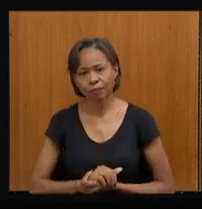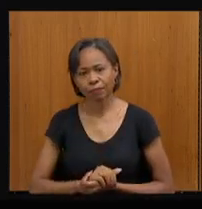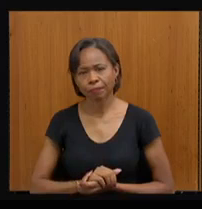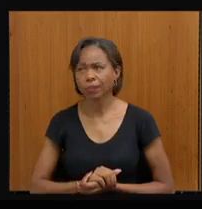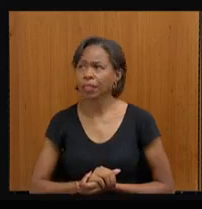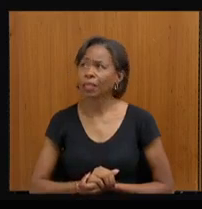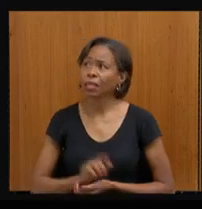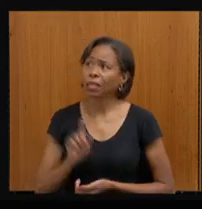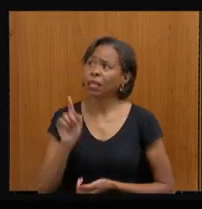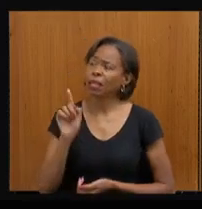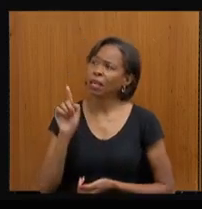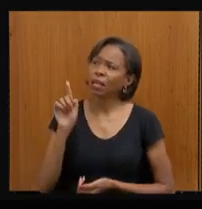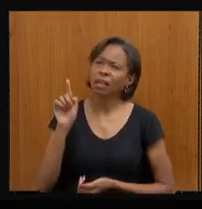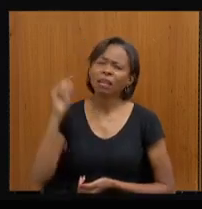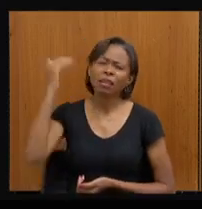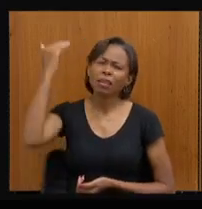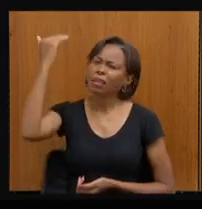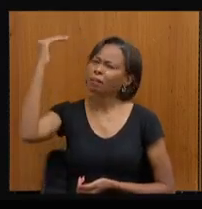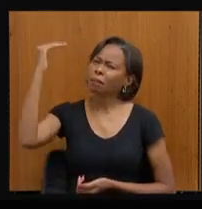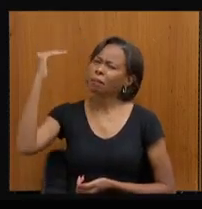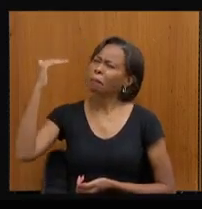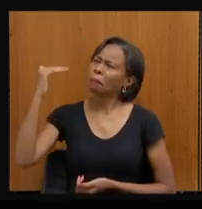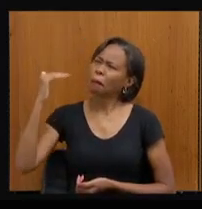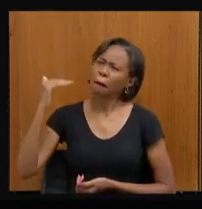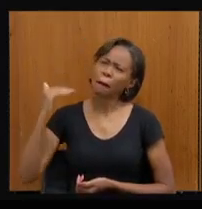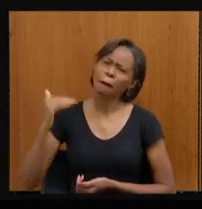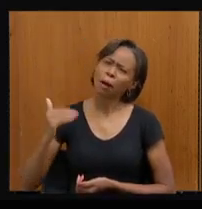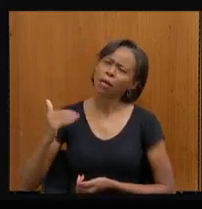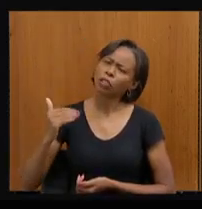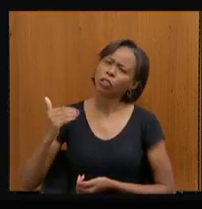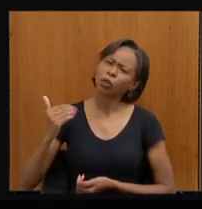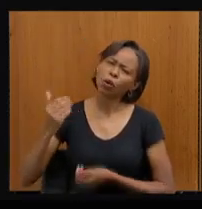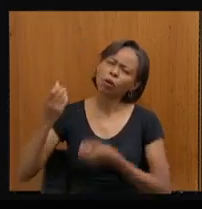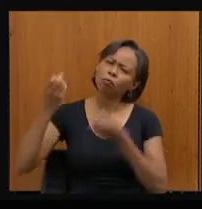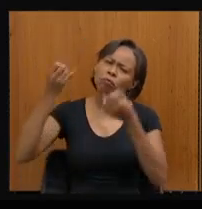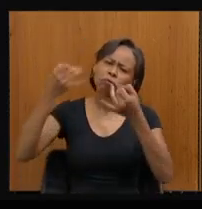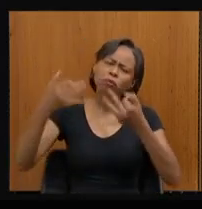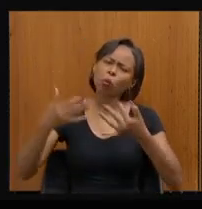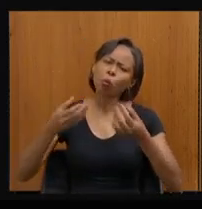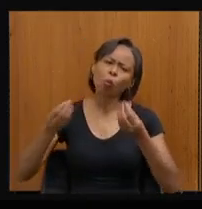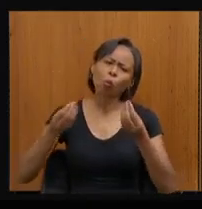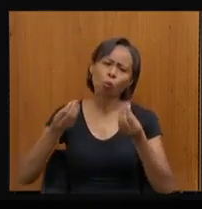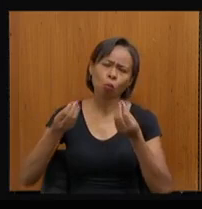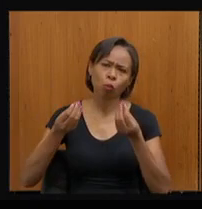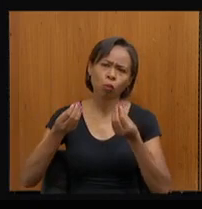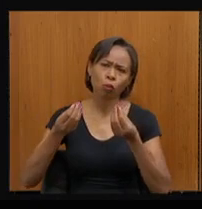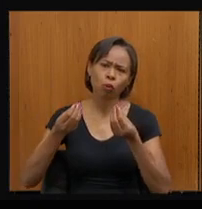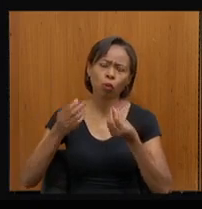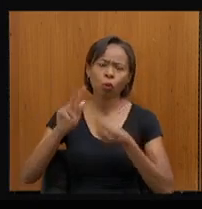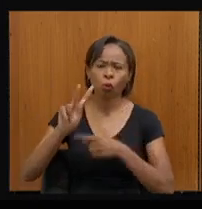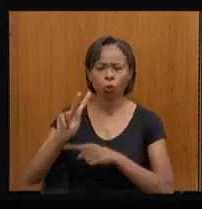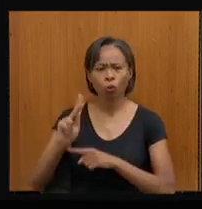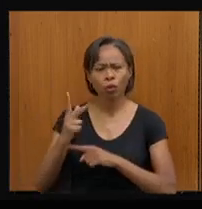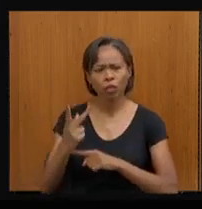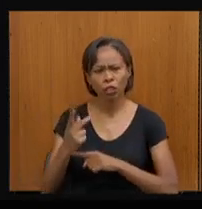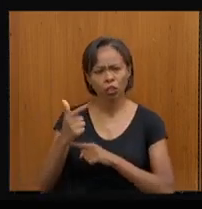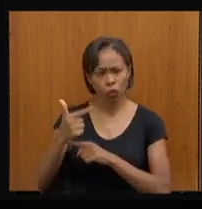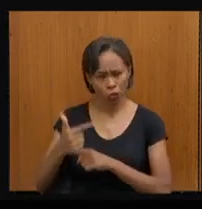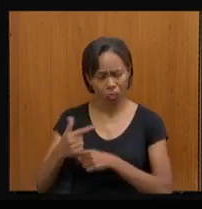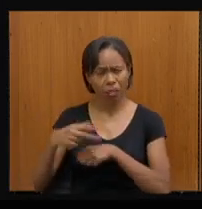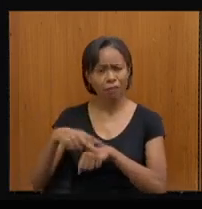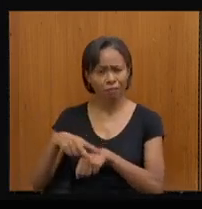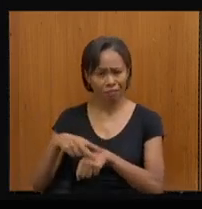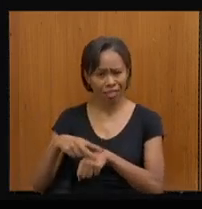uma é um Panorama de como que é que o hidrogênio verde o que que o hidrogênio Verde